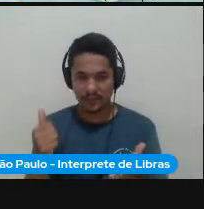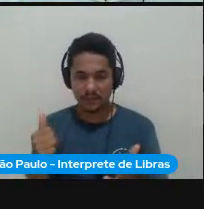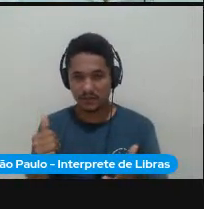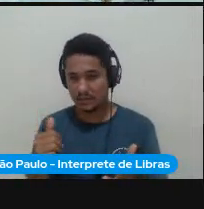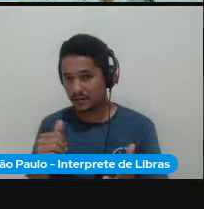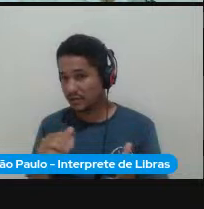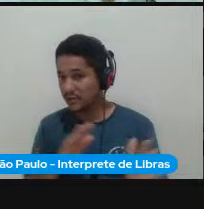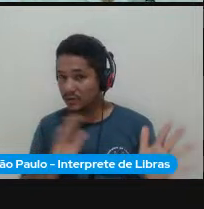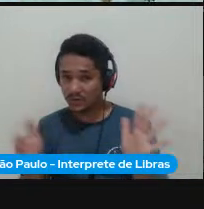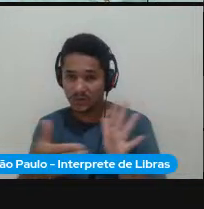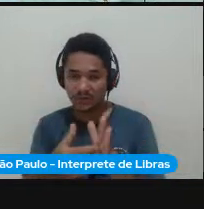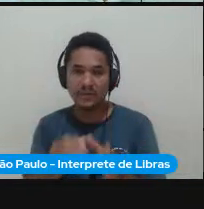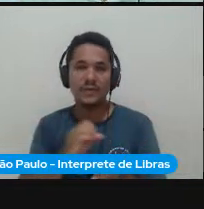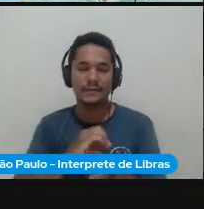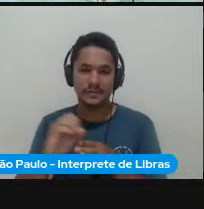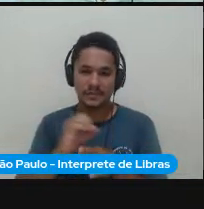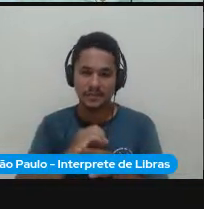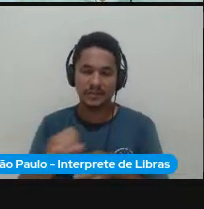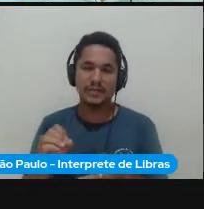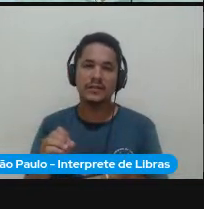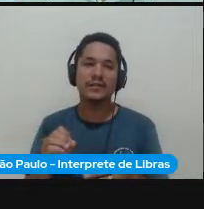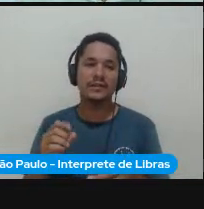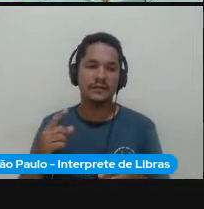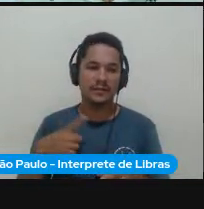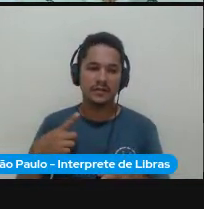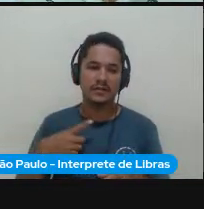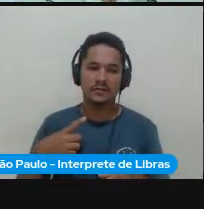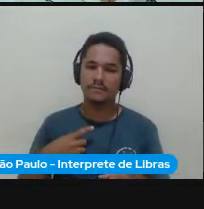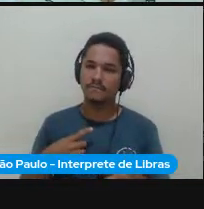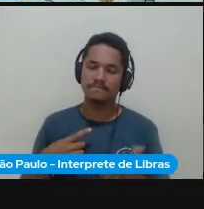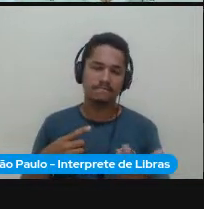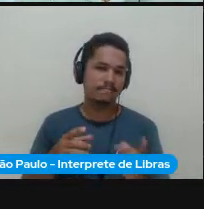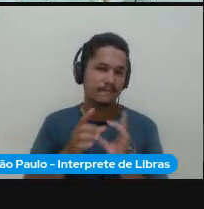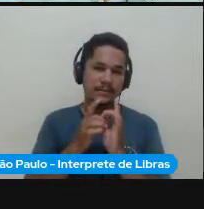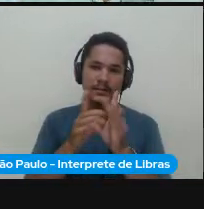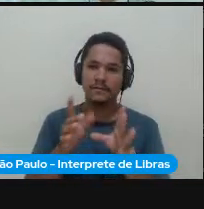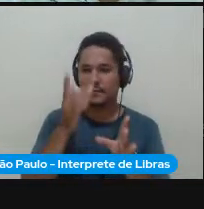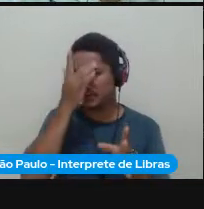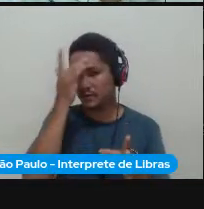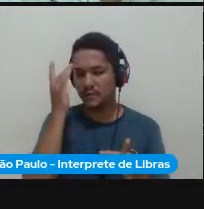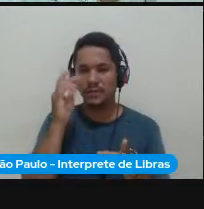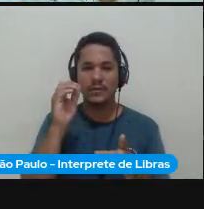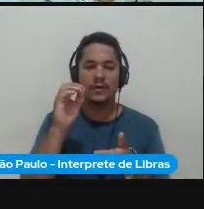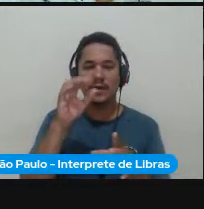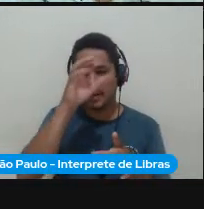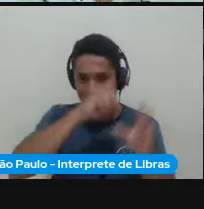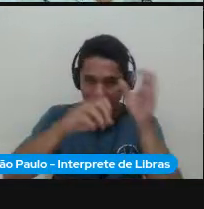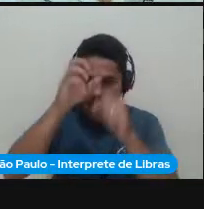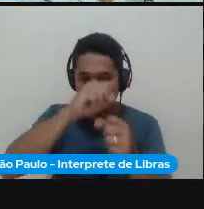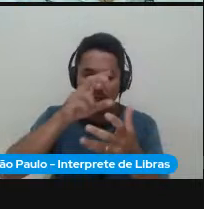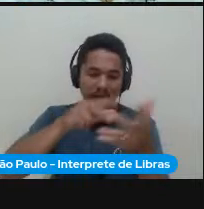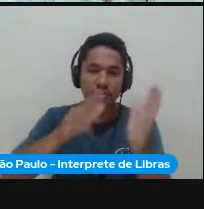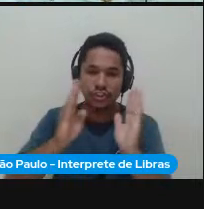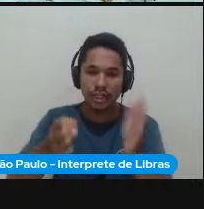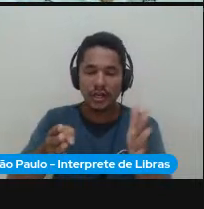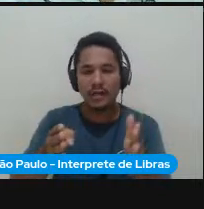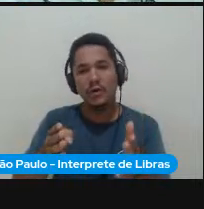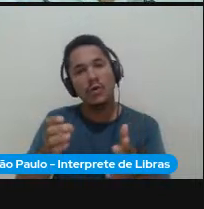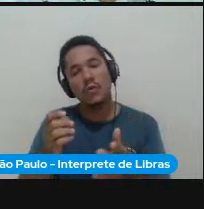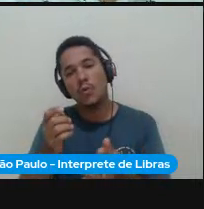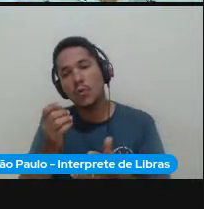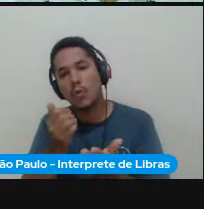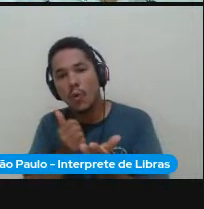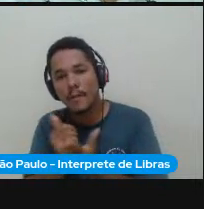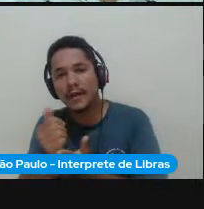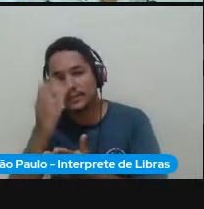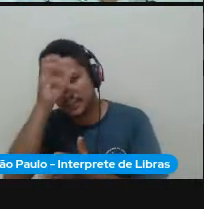xícaras, todas as oficinas vão estar disponíveis para todas as pessoas alfabetizadas, em processo de alfabetização, tá bom? E serão